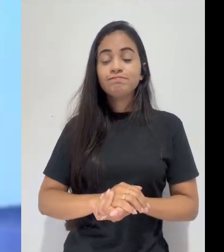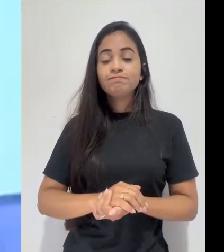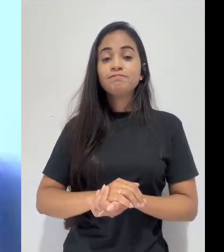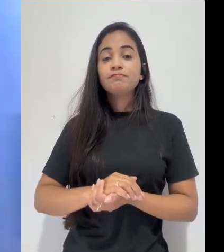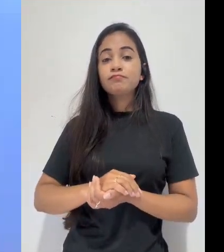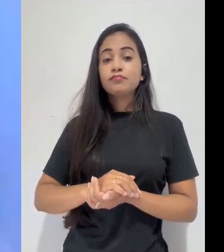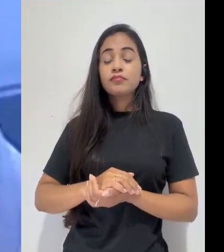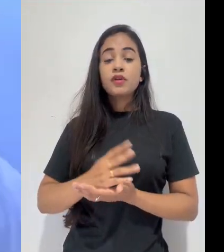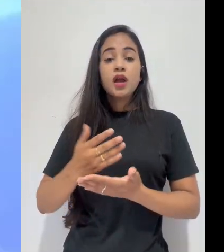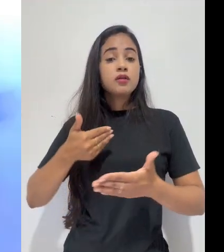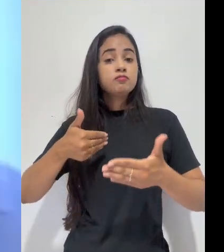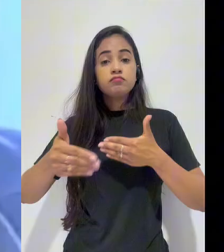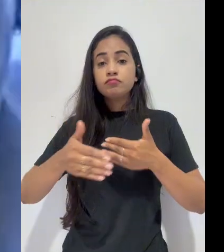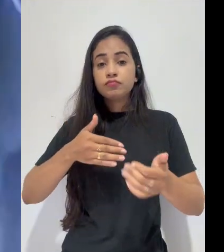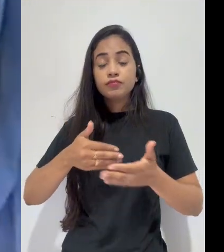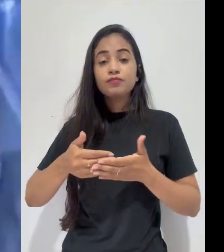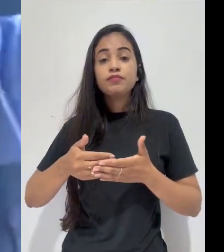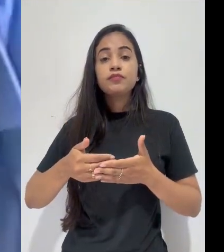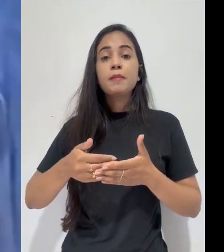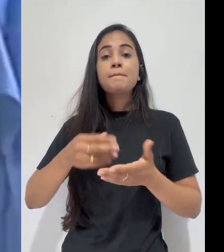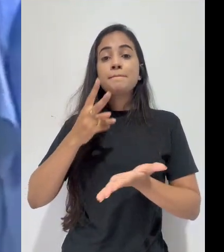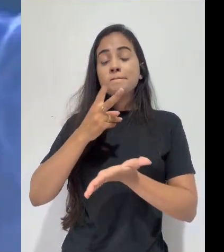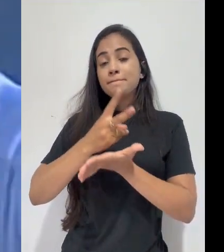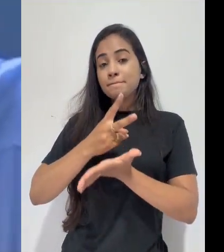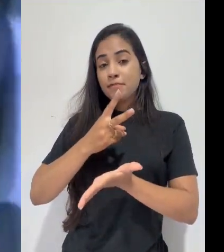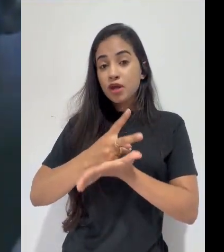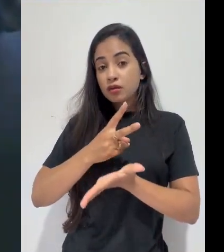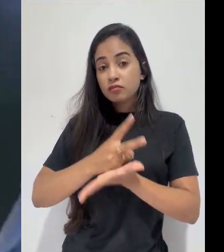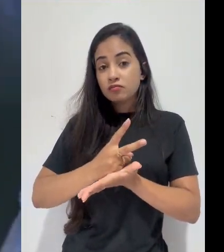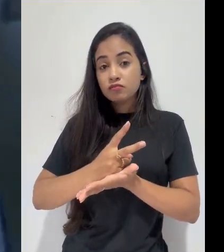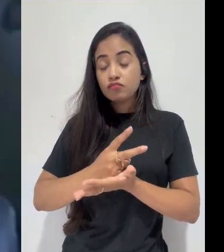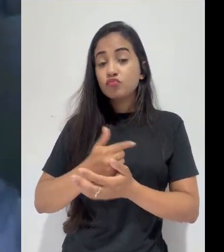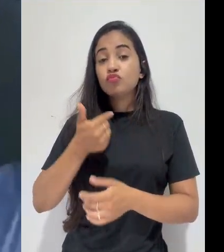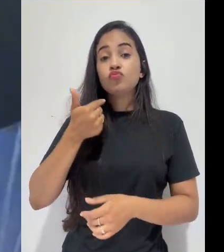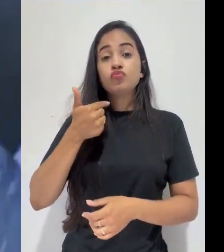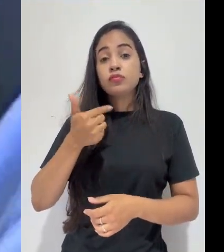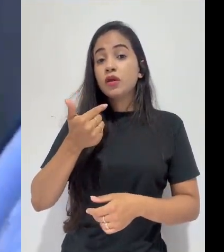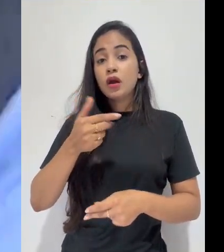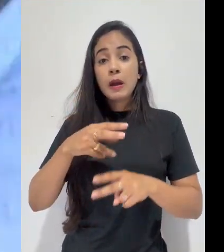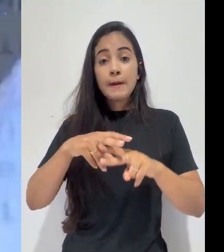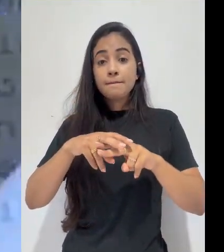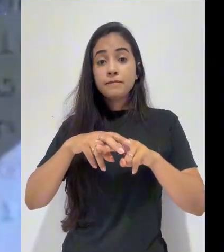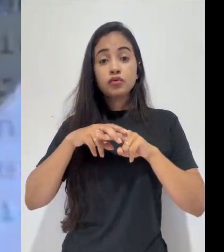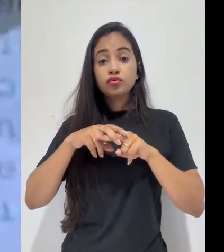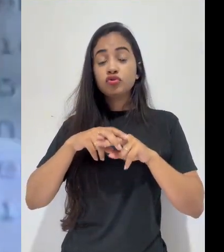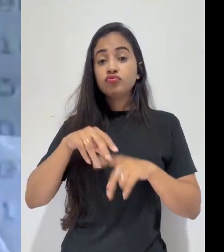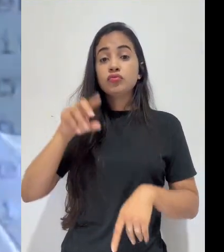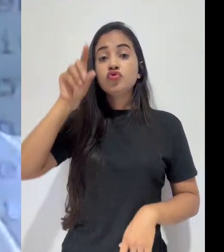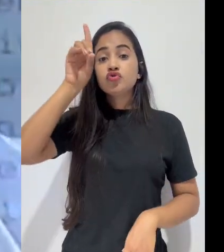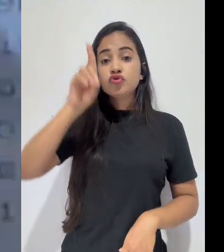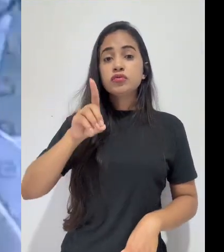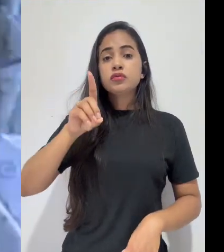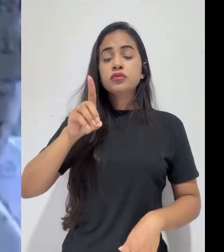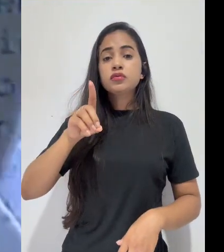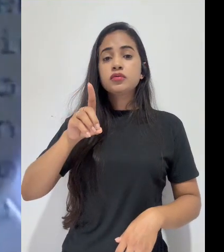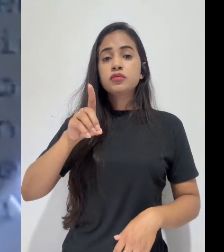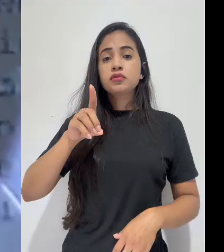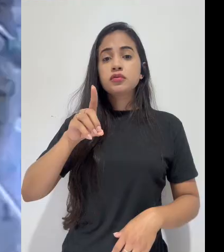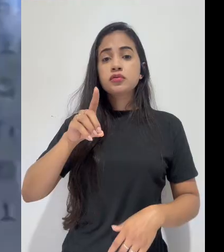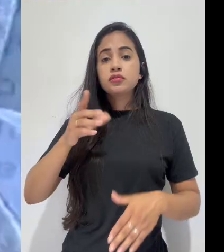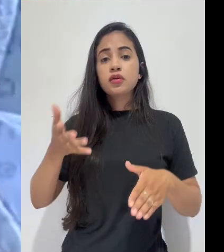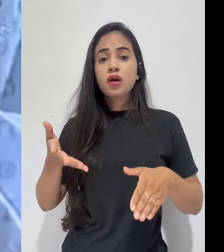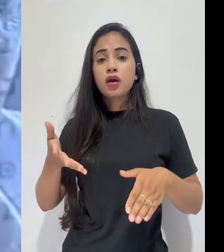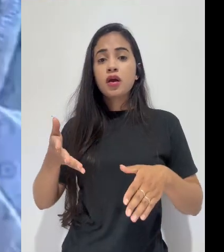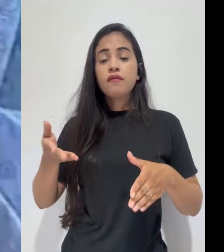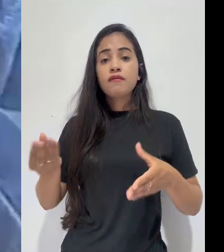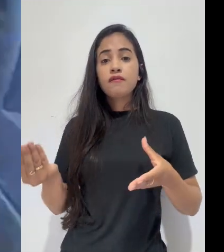por mais torpe que seja esta, ainda que criminosa o fosse, não teria como consequência o direito do empregado